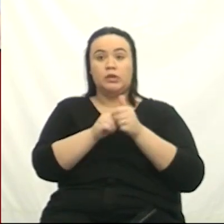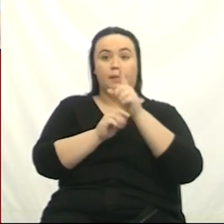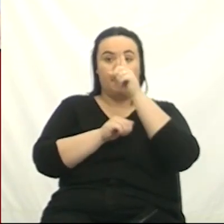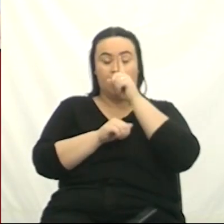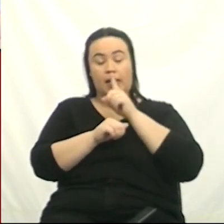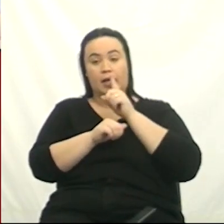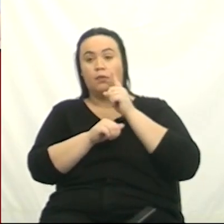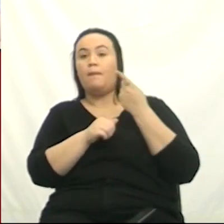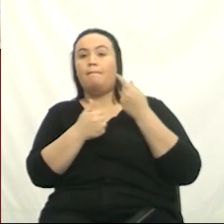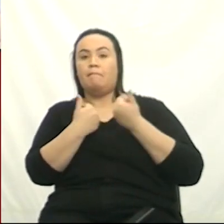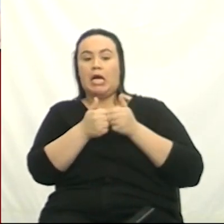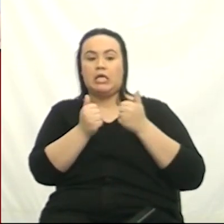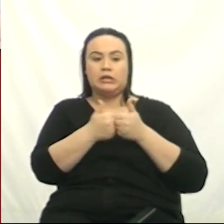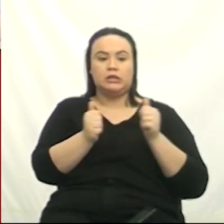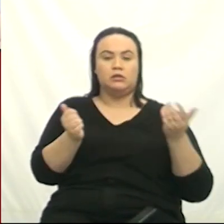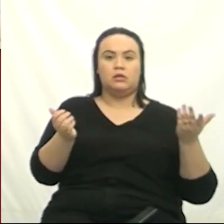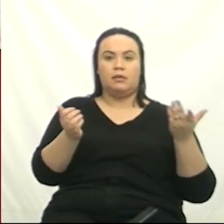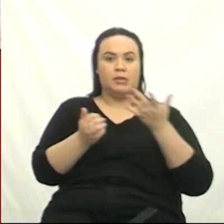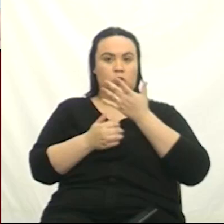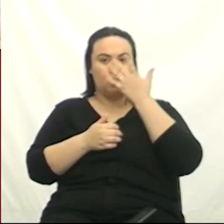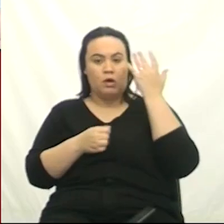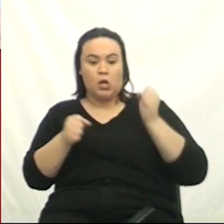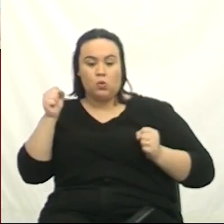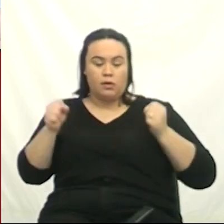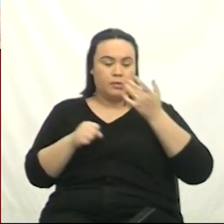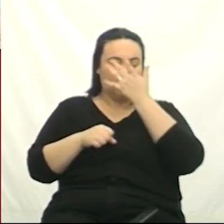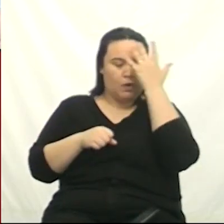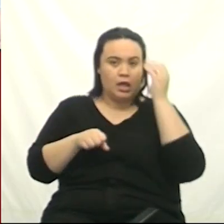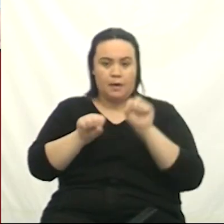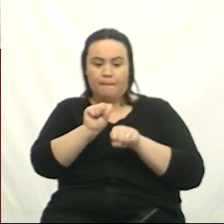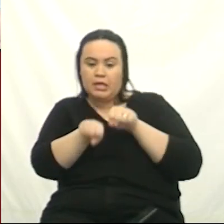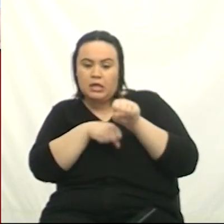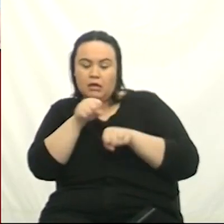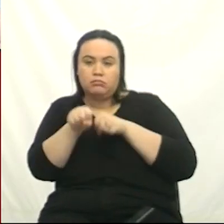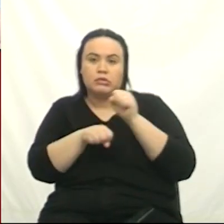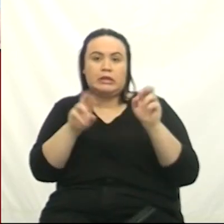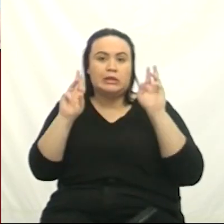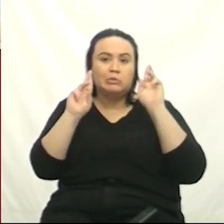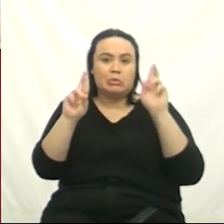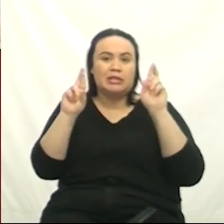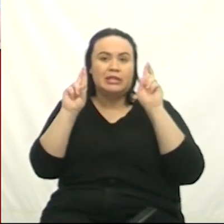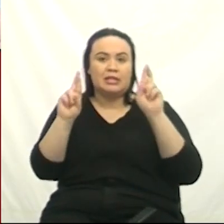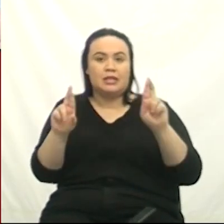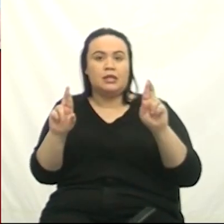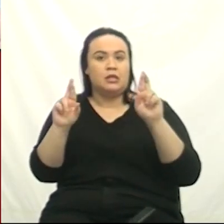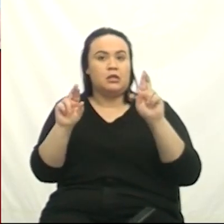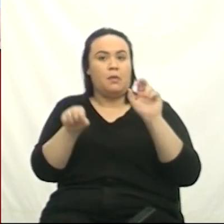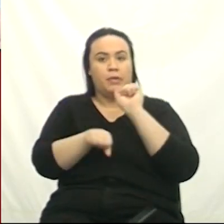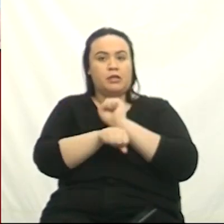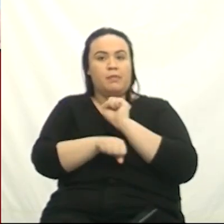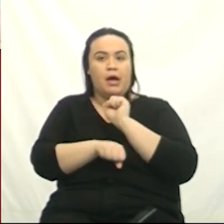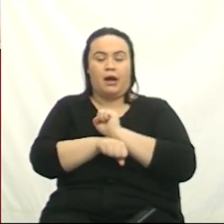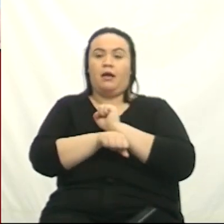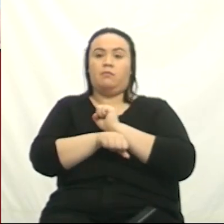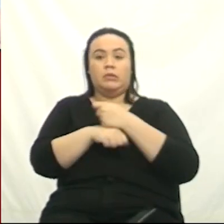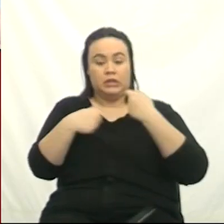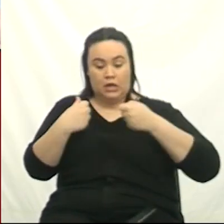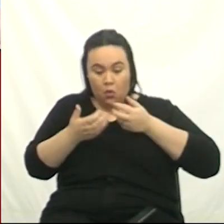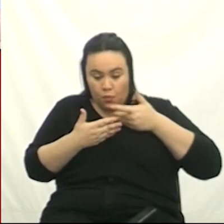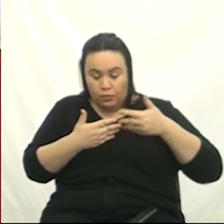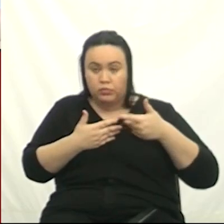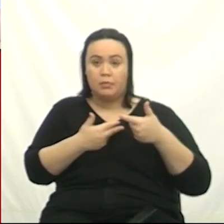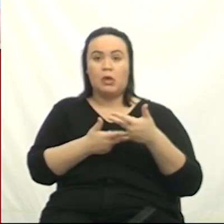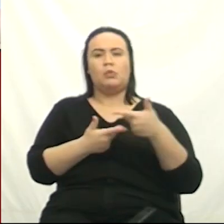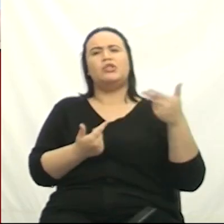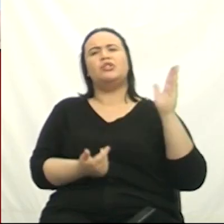perigoso. E o pessoal que corre, o pessoal que anda de bicicleta tem essa expectativa, a gente não pode parar de falar desse assunto. E eu sei que já é coisa